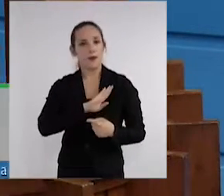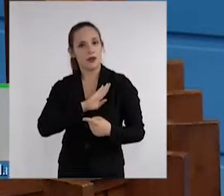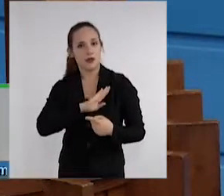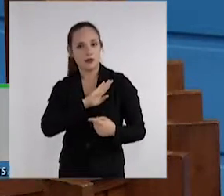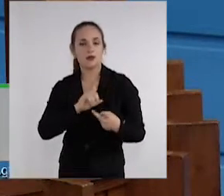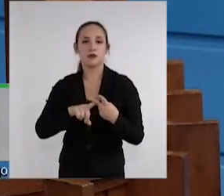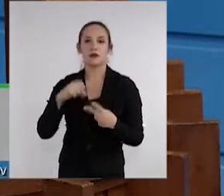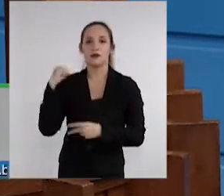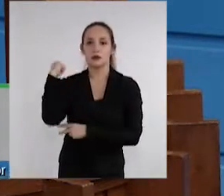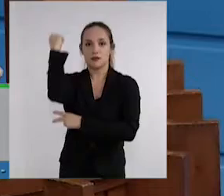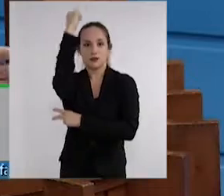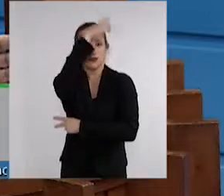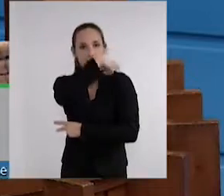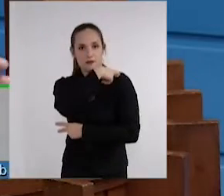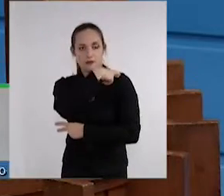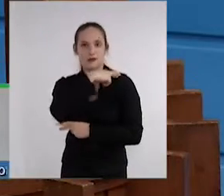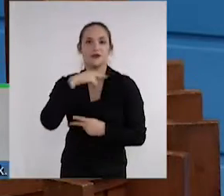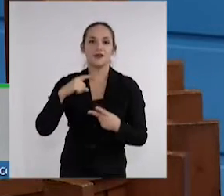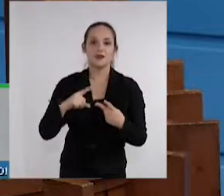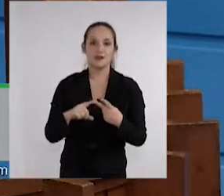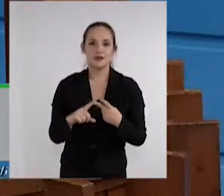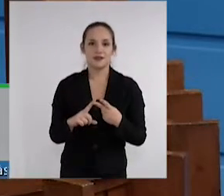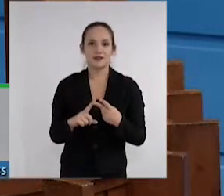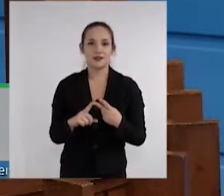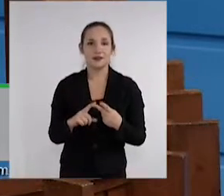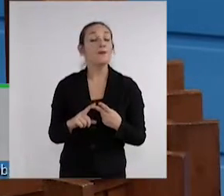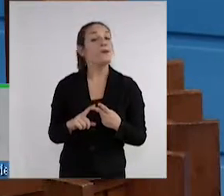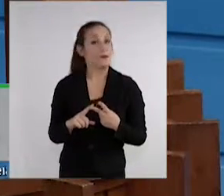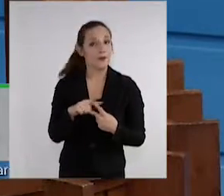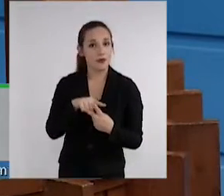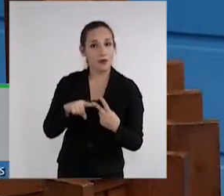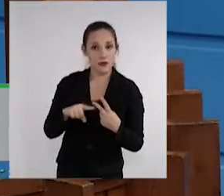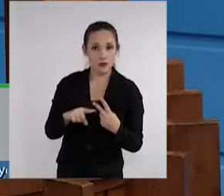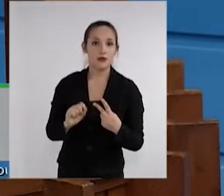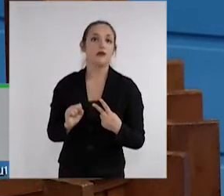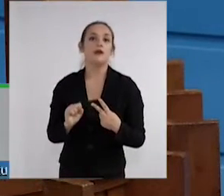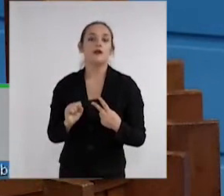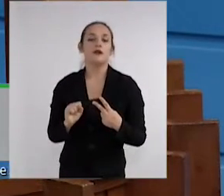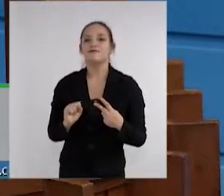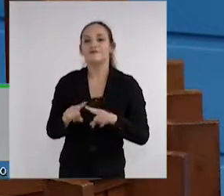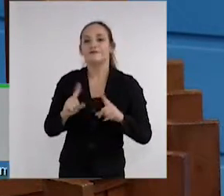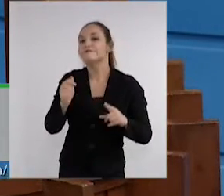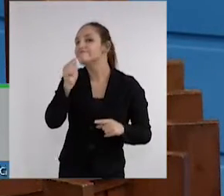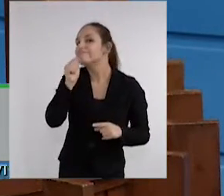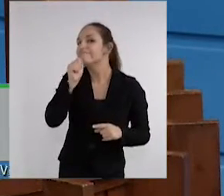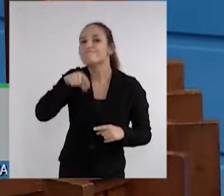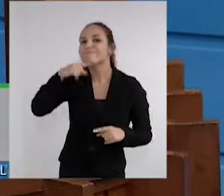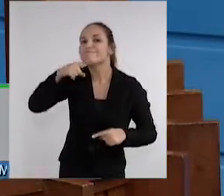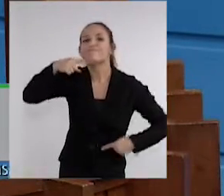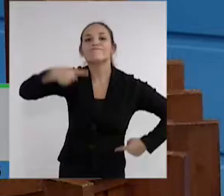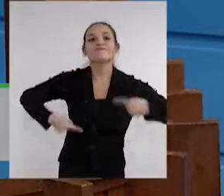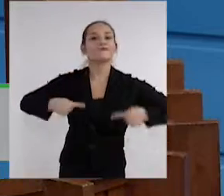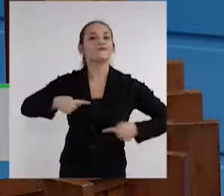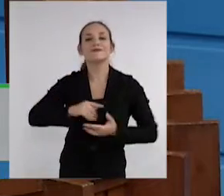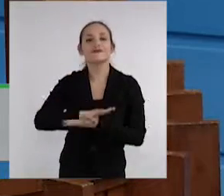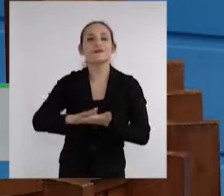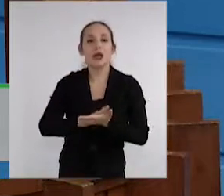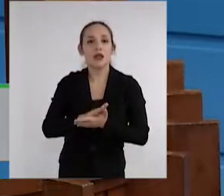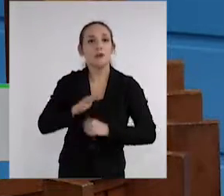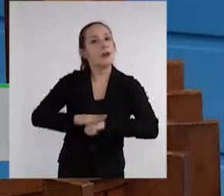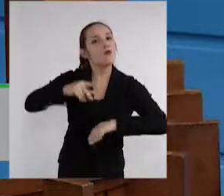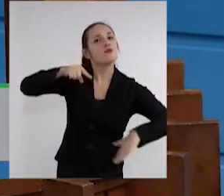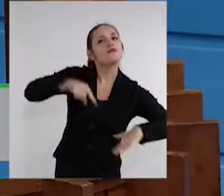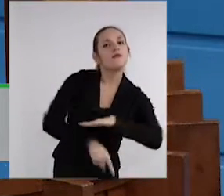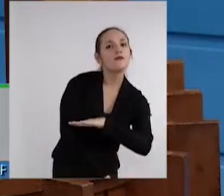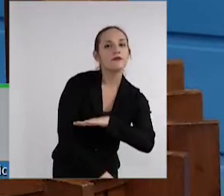e Santa Rita do Pardo. E nós não vimos, até agora, nenhuma discussão apurada a respeito